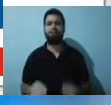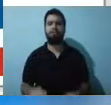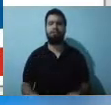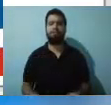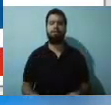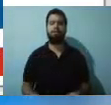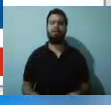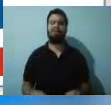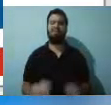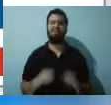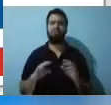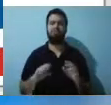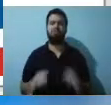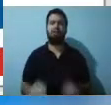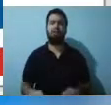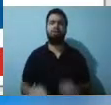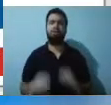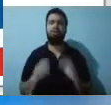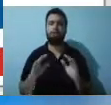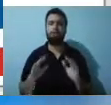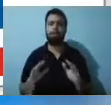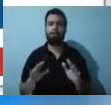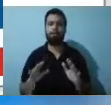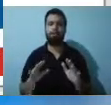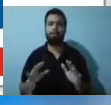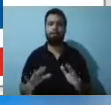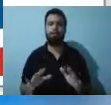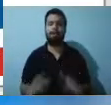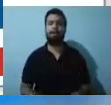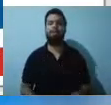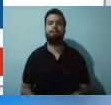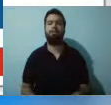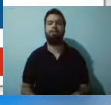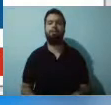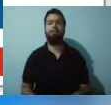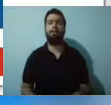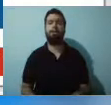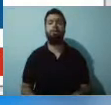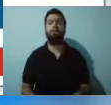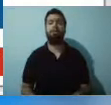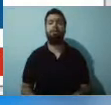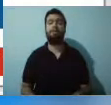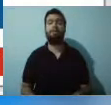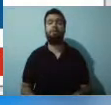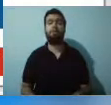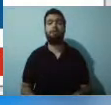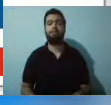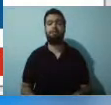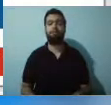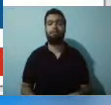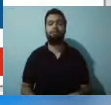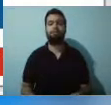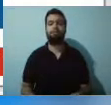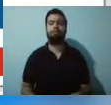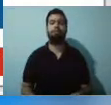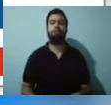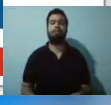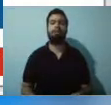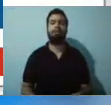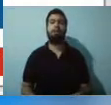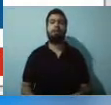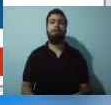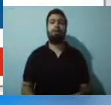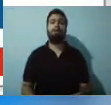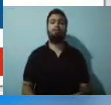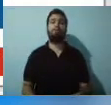de Vietnã, né? Não sei muito de Oriente, vamos colocar sobriamente assim da África, né? Alguns países da África não conhecem muito bem a tecnologia,